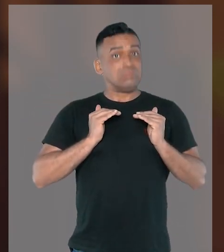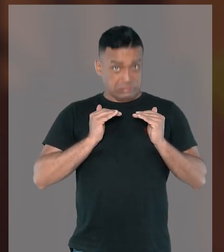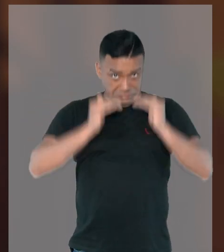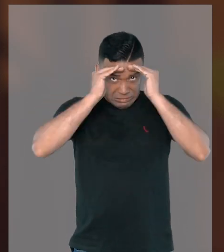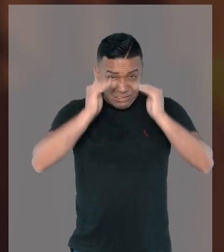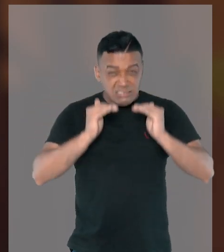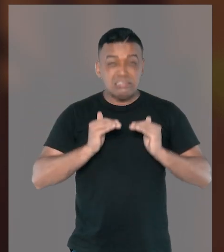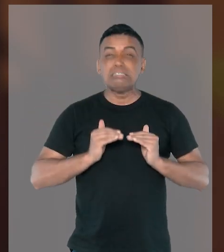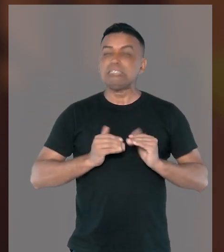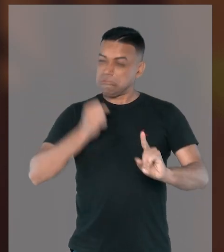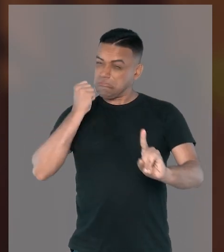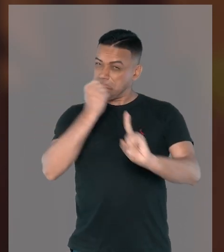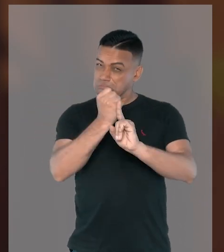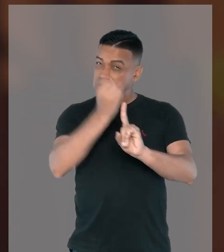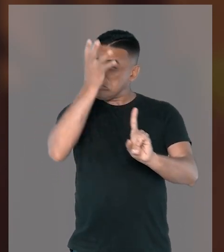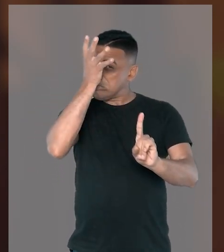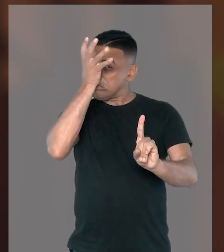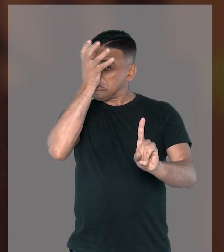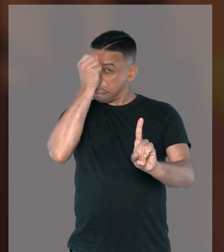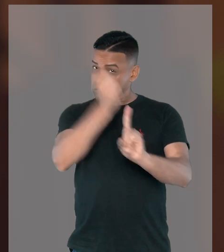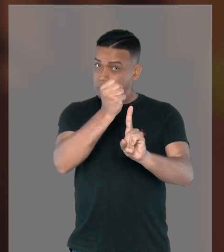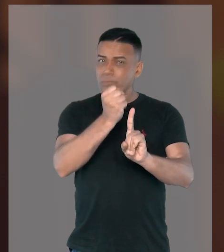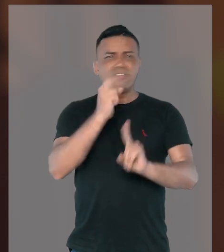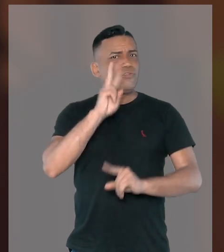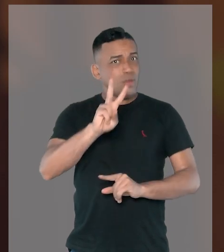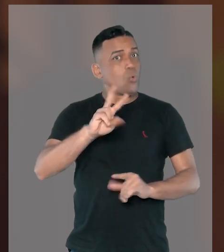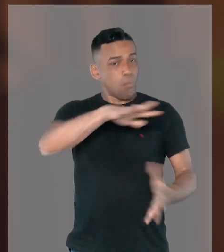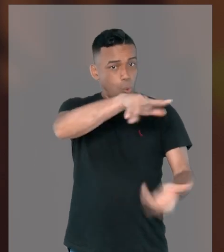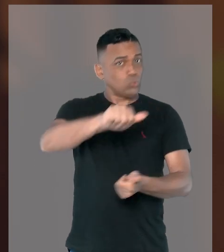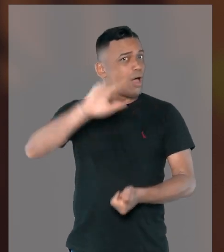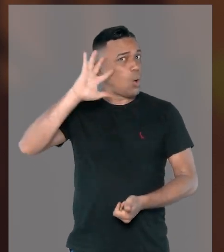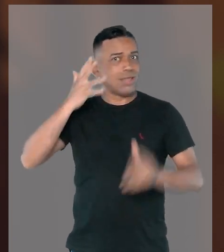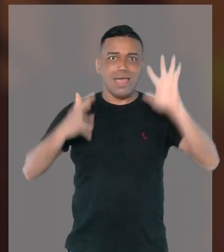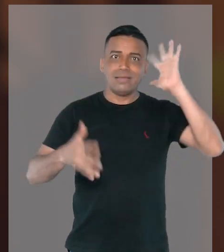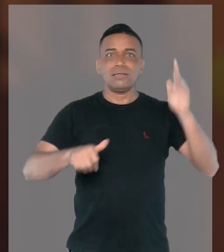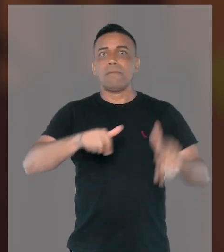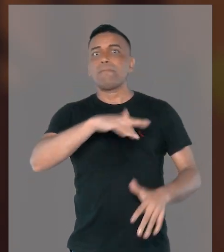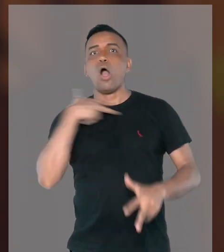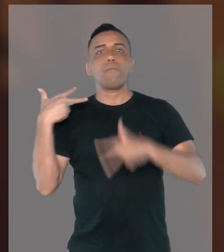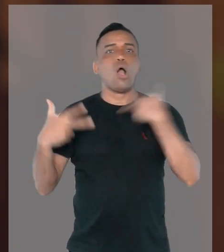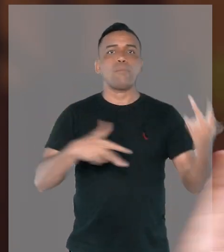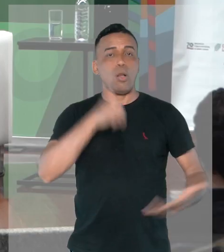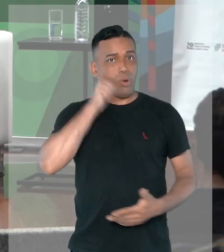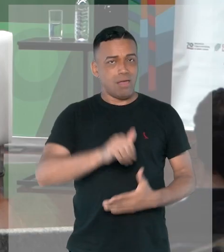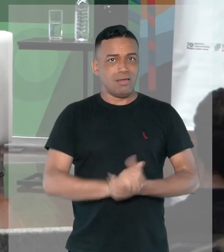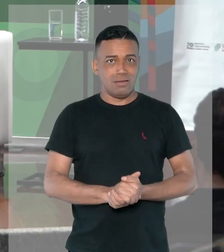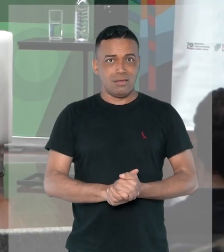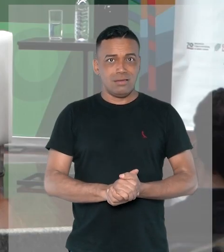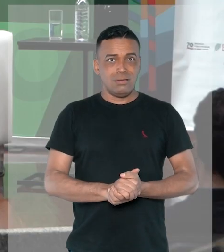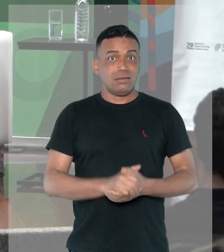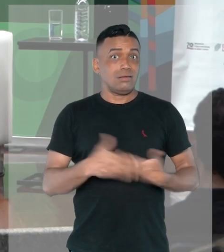que não me obedeça, porque eu mato. E não é isso que a gente está vendo acontecer no mundo? Mas nós estamos num teatro